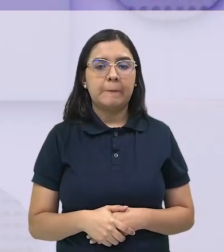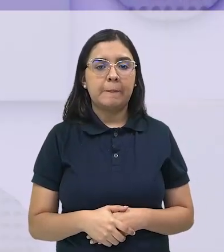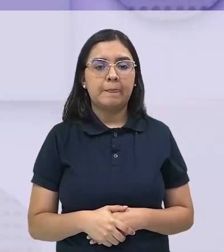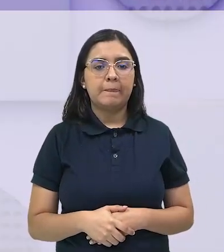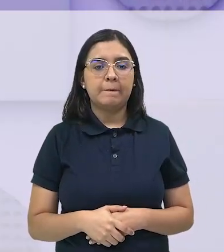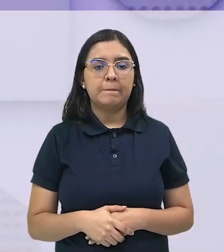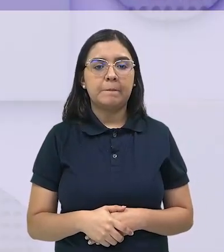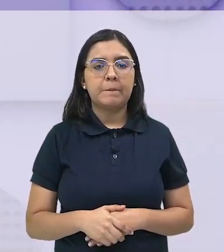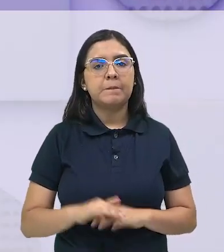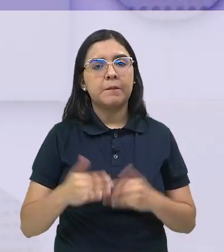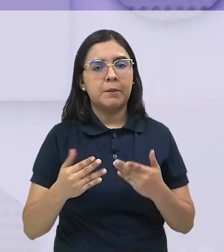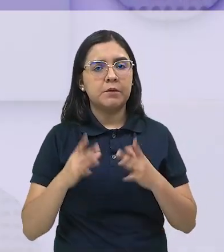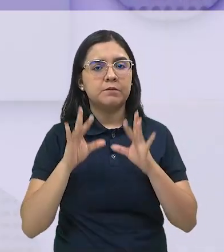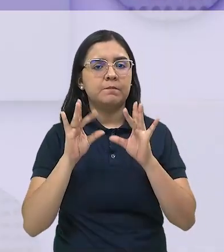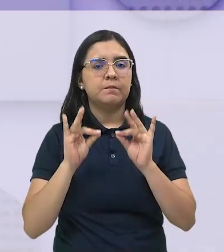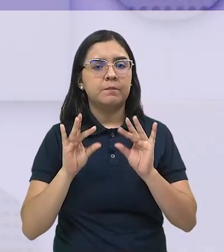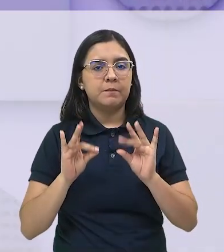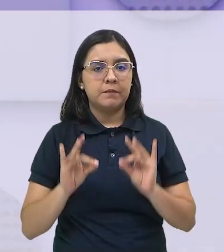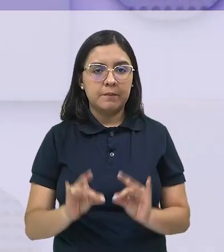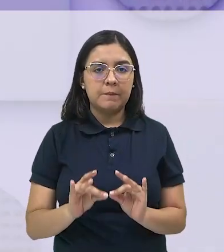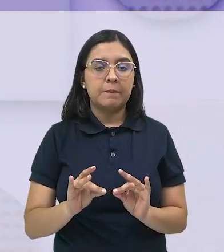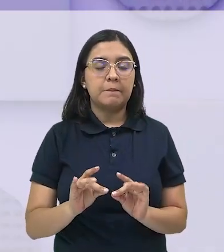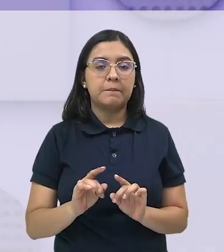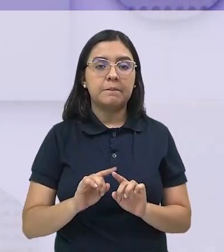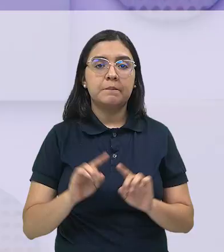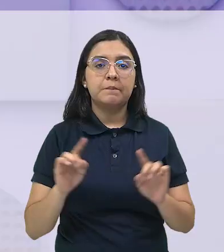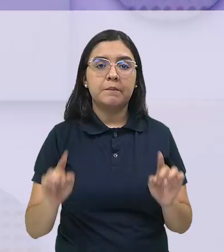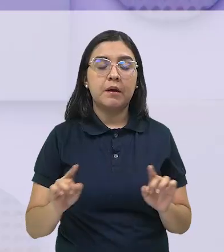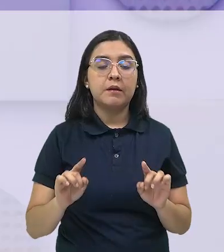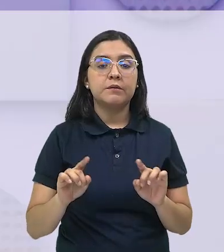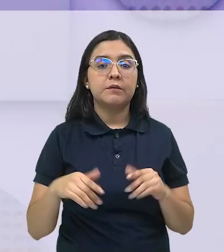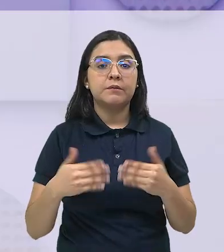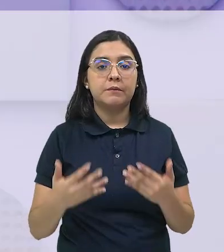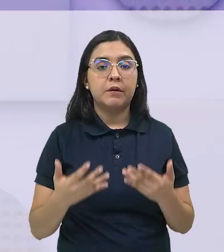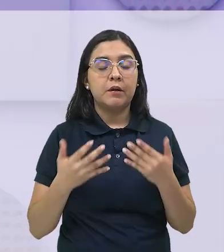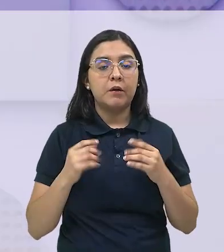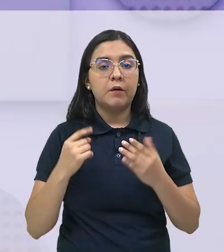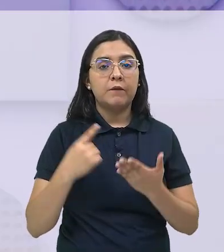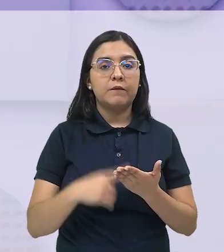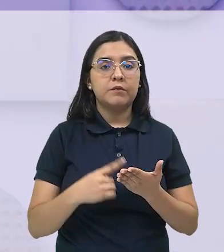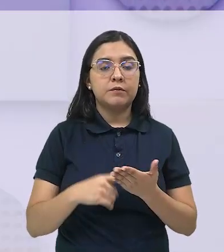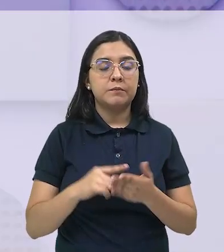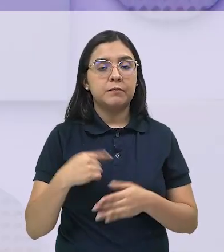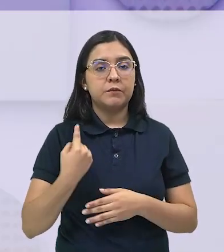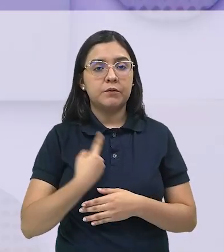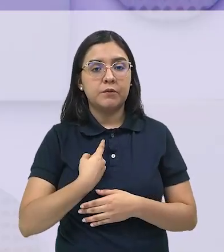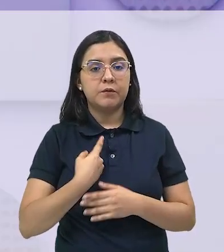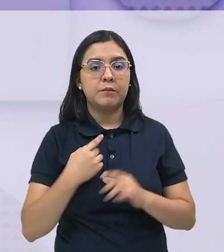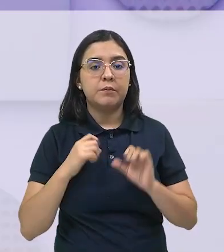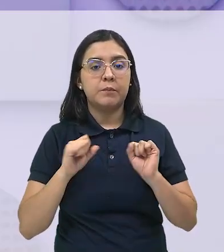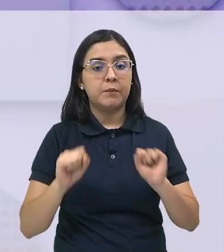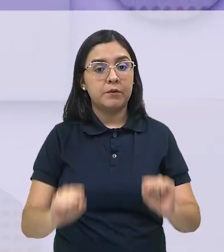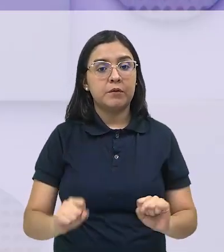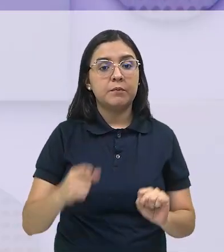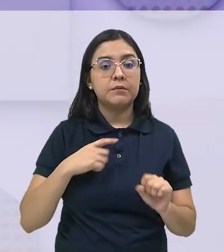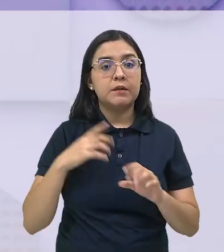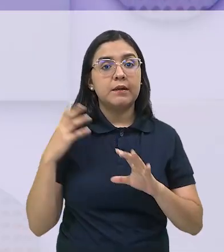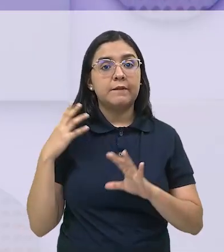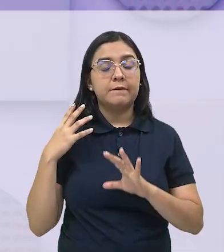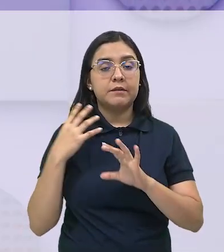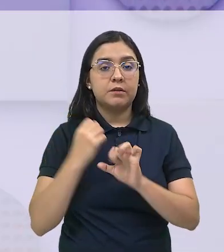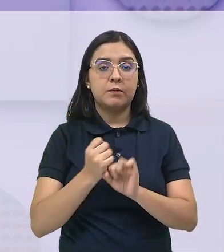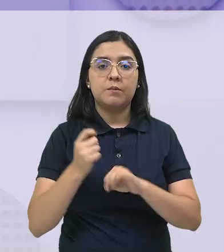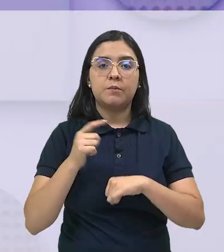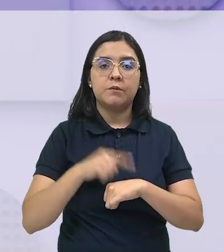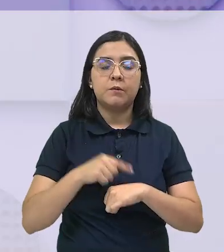que poderíamos nos aprofundar ao longo das nossas aulas, mas de antemão quero te convidar para que nós possamos fazer dessa revisão